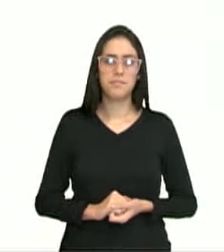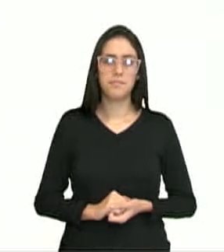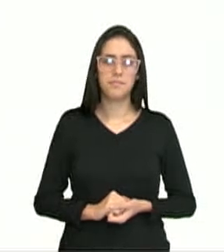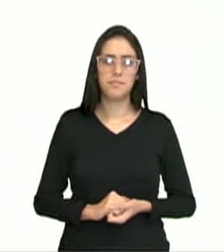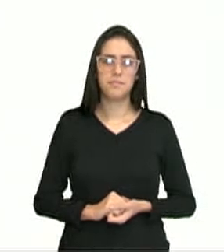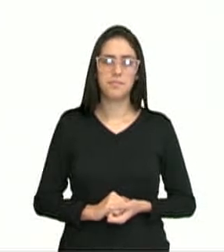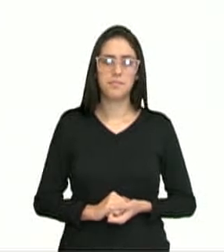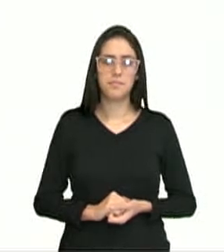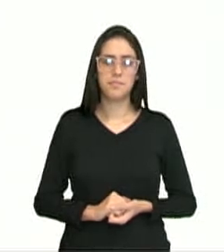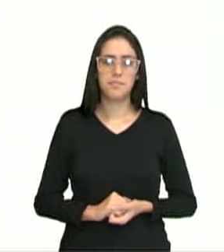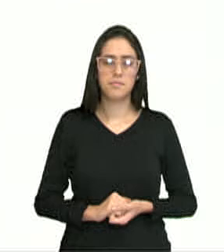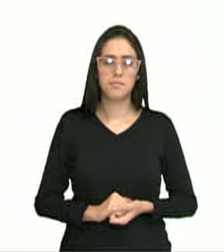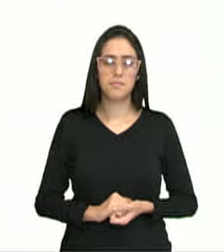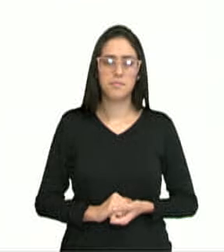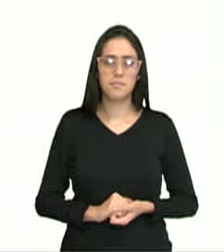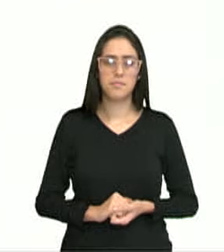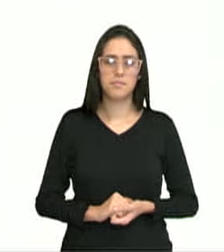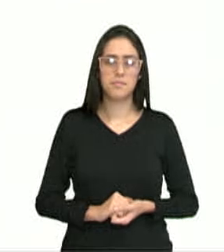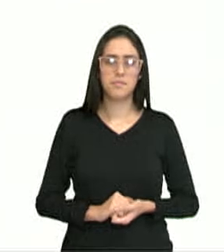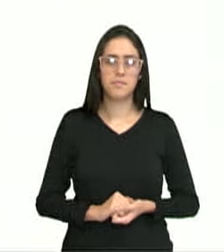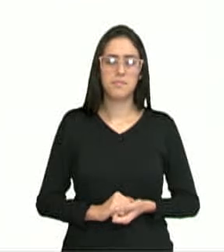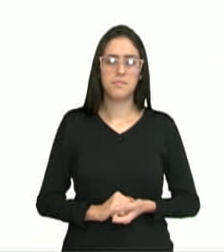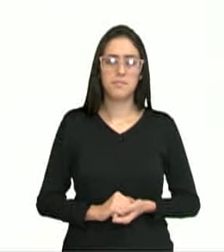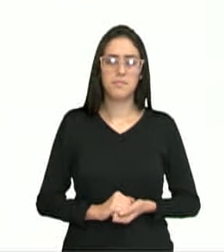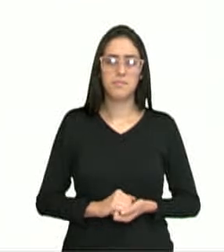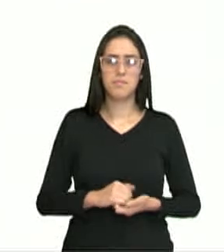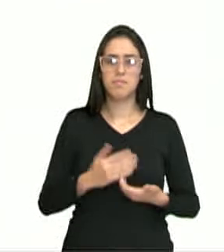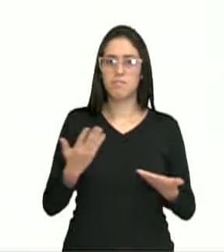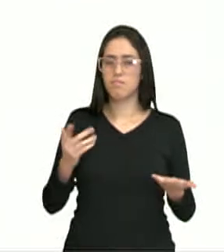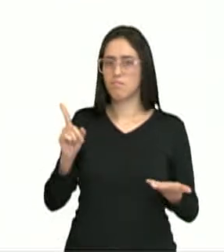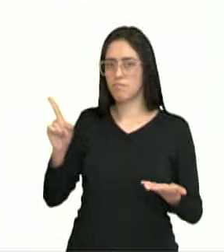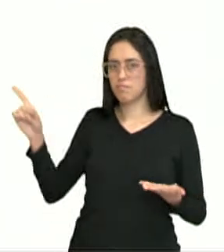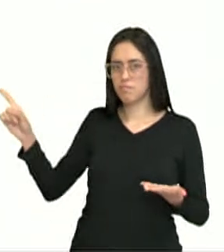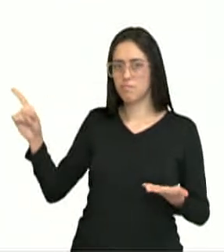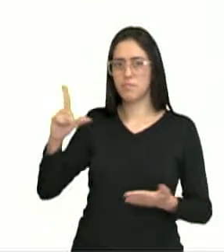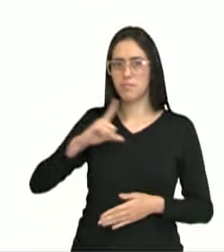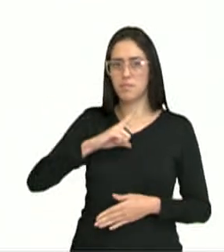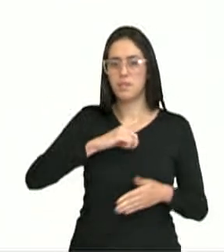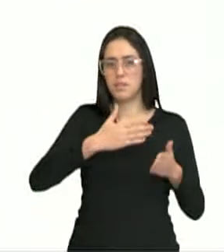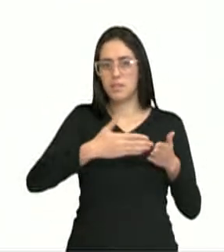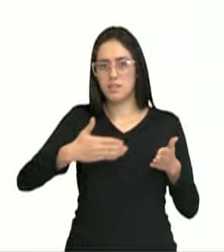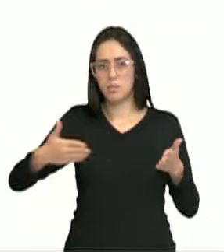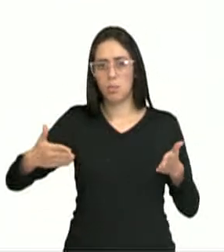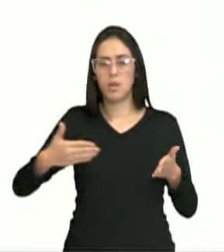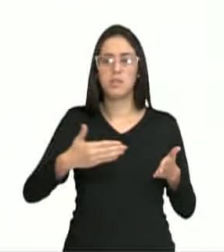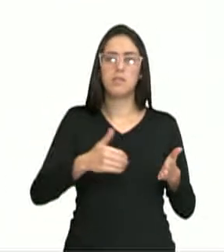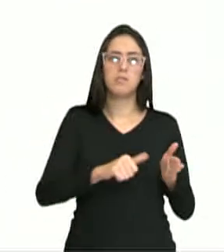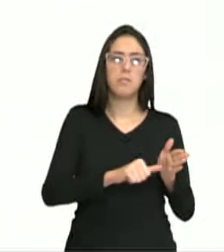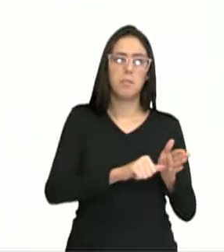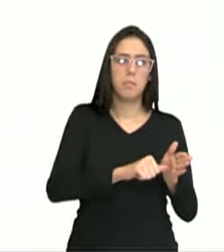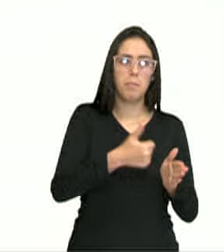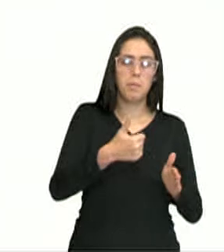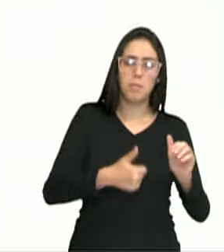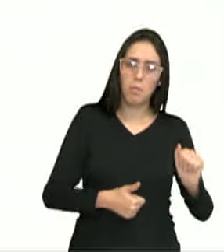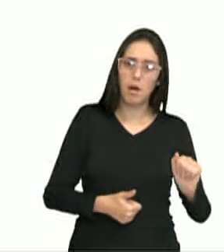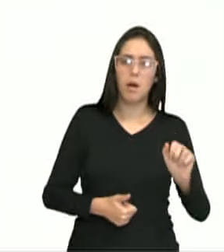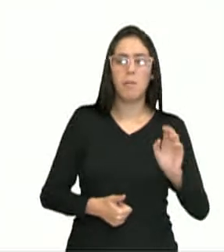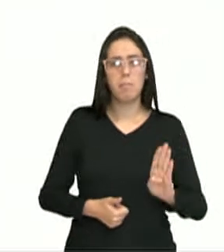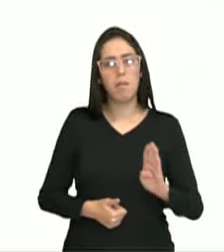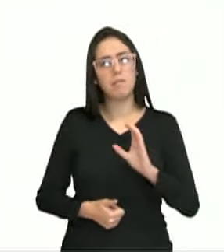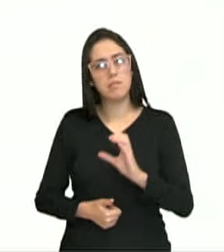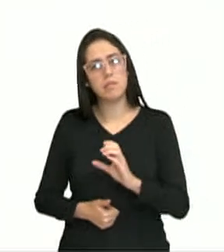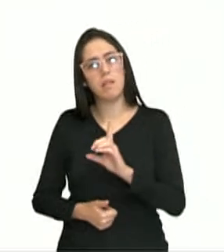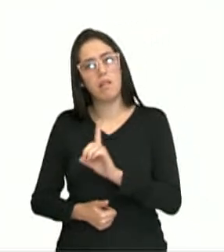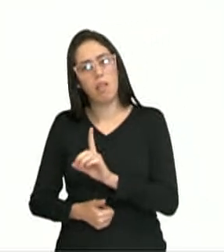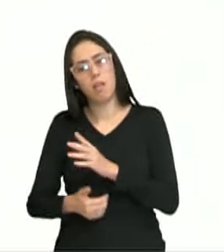A, B, C, D, ou seja, essa sequência, né? Primeiro A, segundo B, terceiro C,